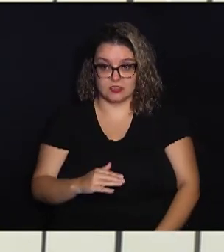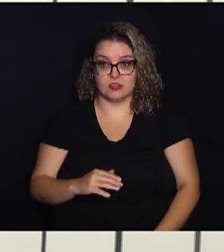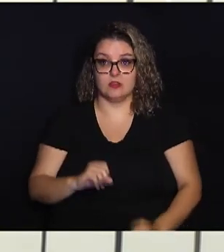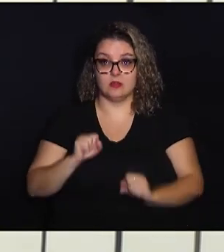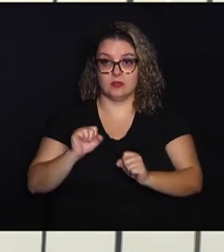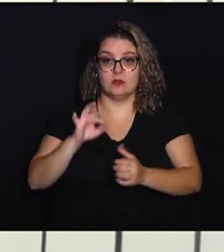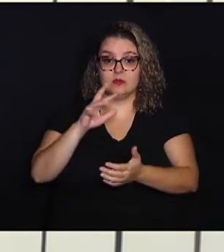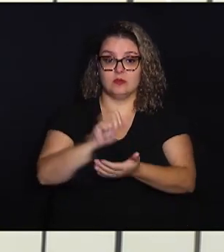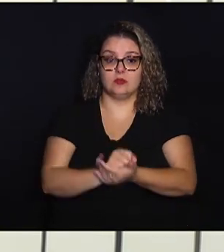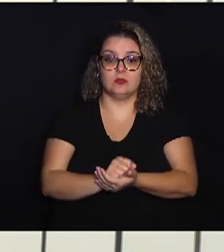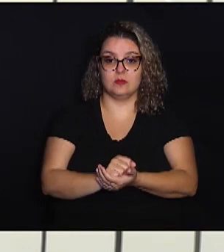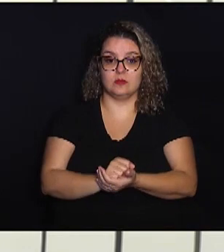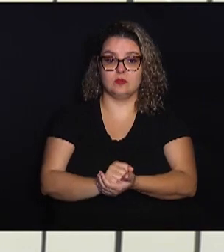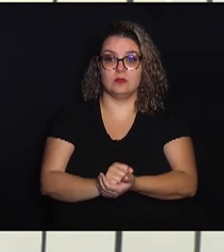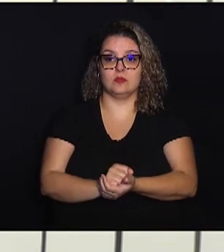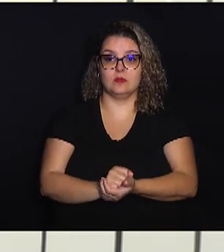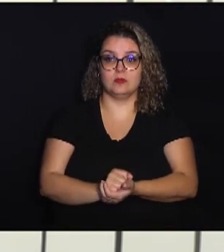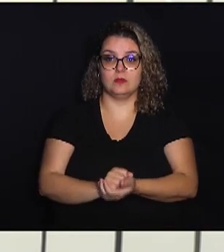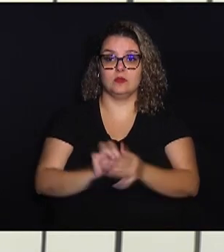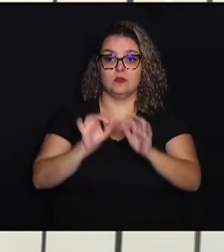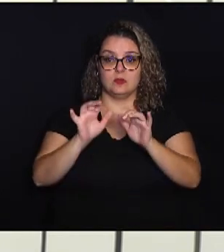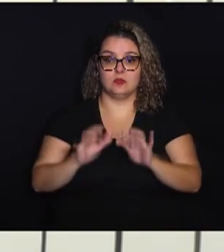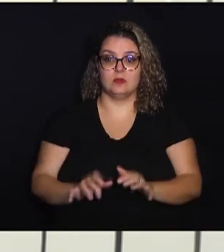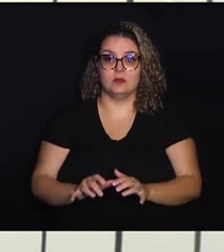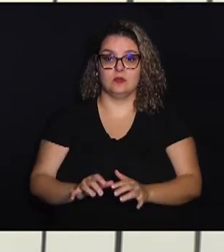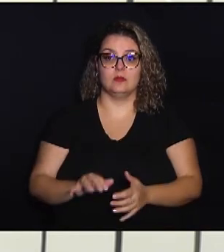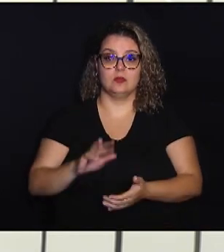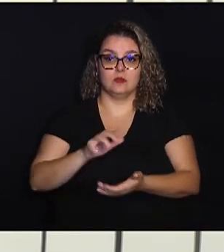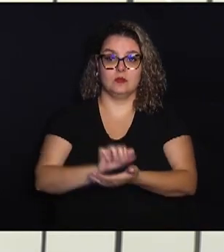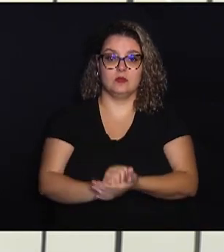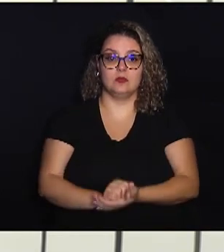inscrever lá preencher a ficha de inscrição no